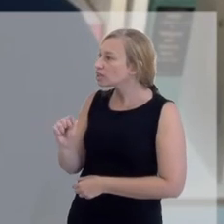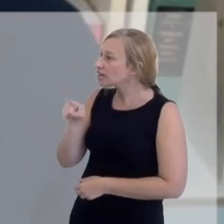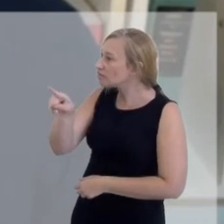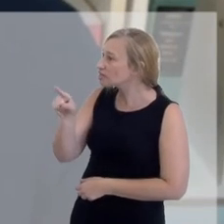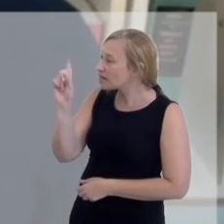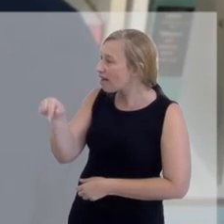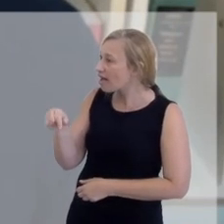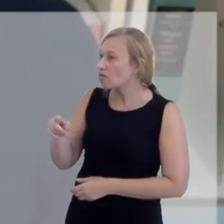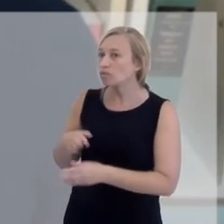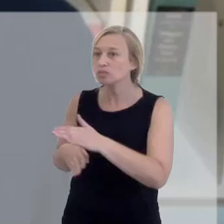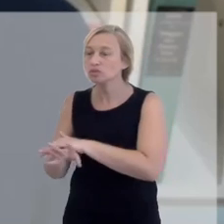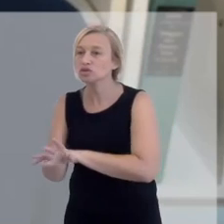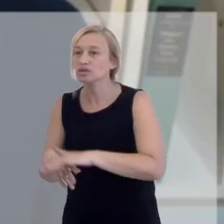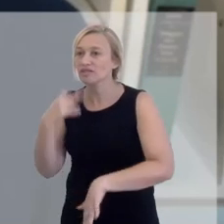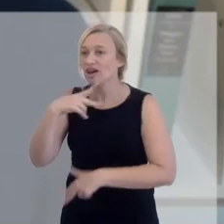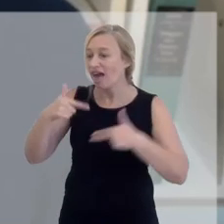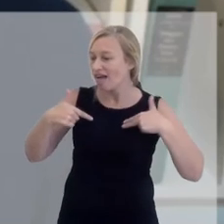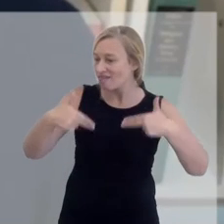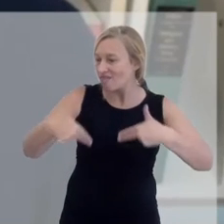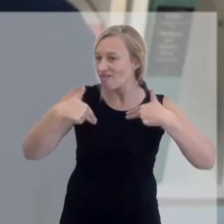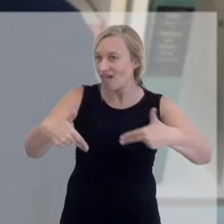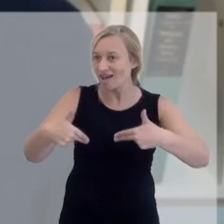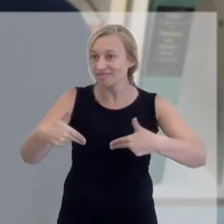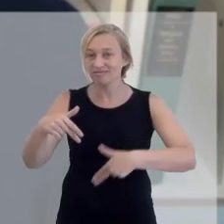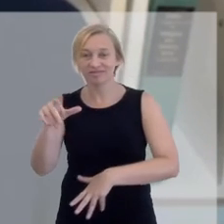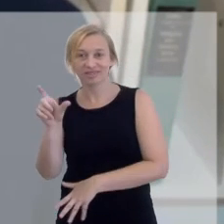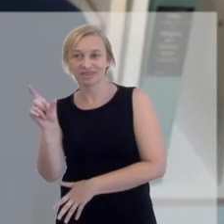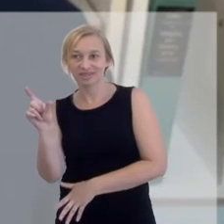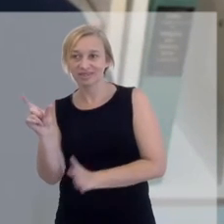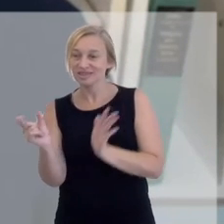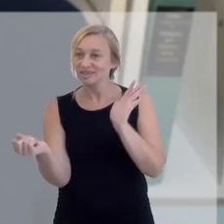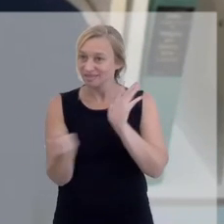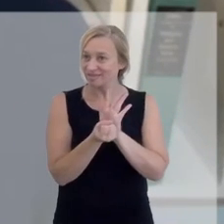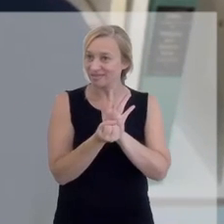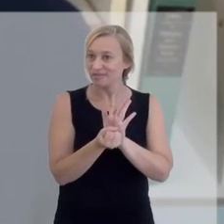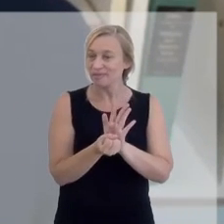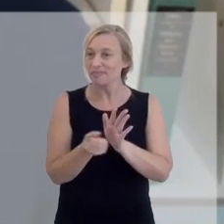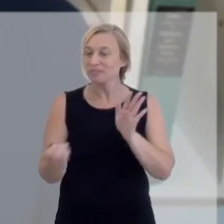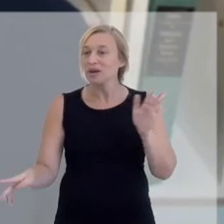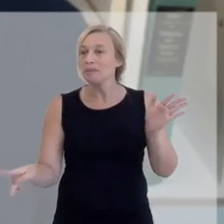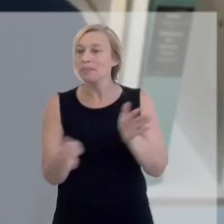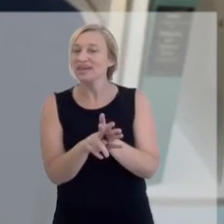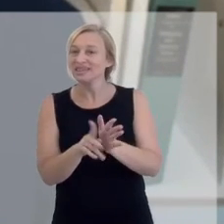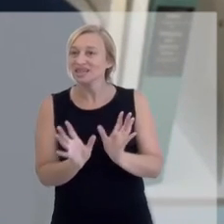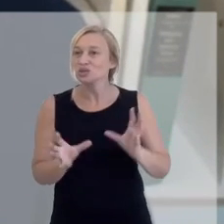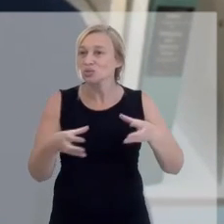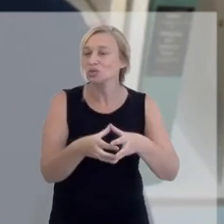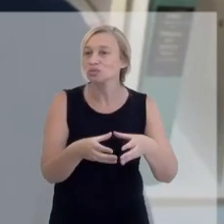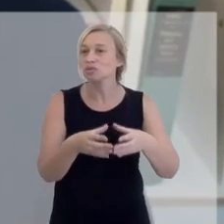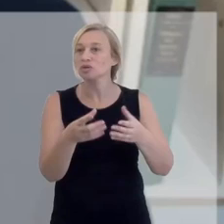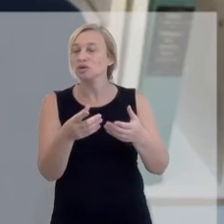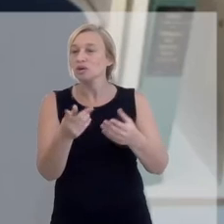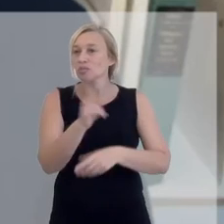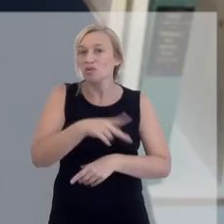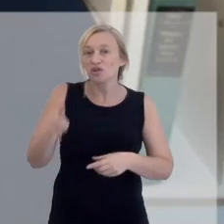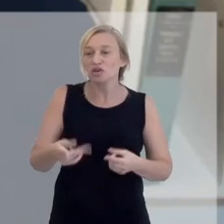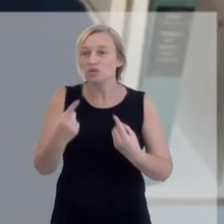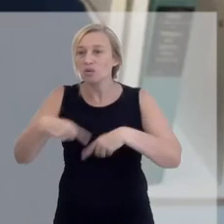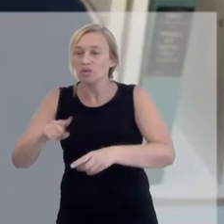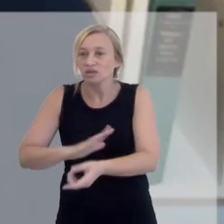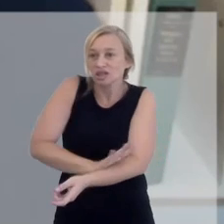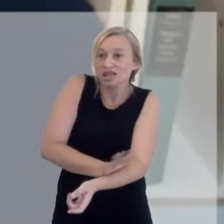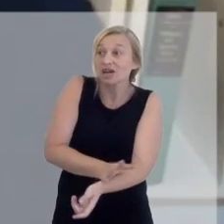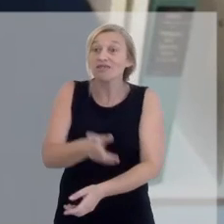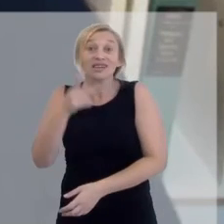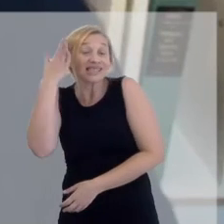você é, como a gente costuma dizer, uma militante de carteirinha, que é membro da rede de professores antirracistas, né?